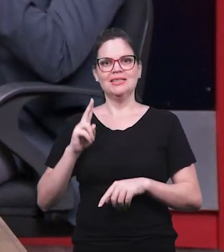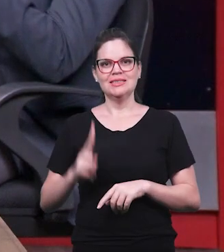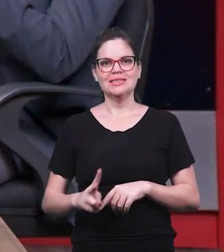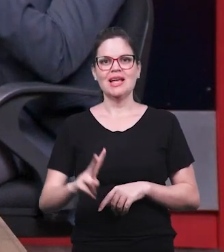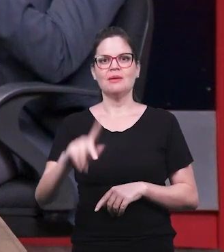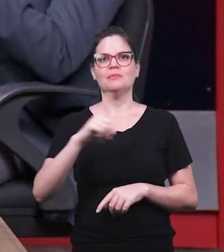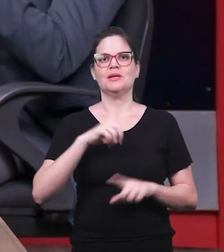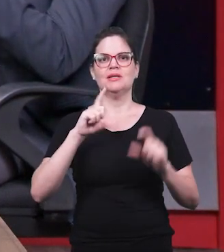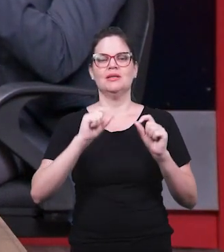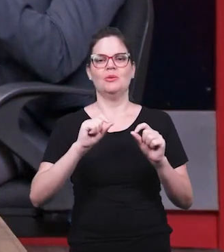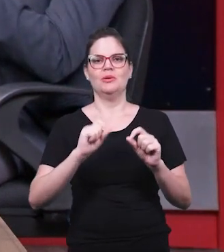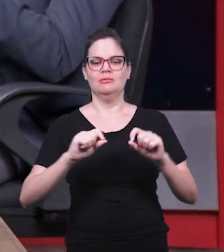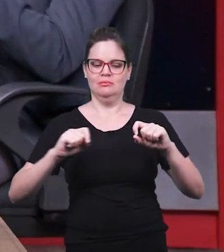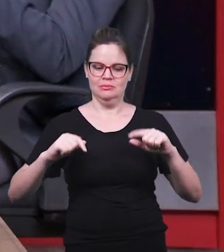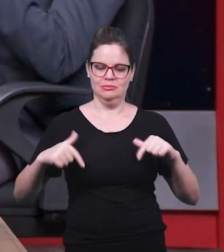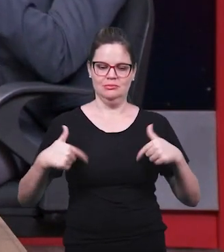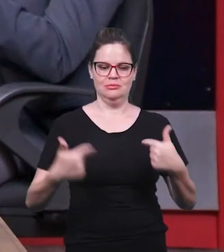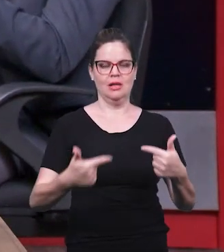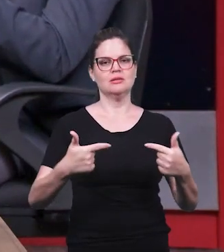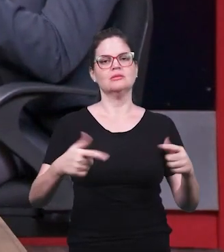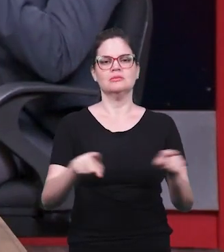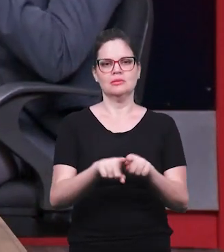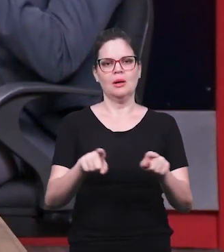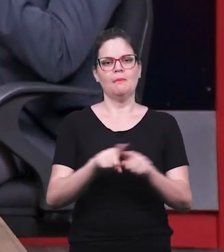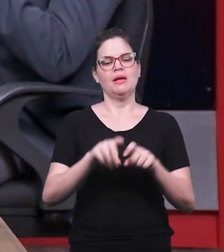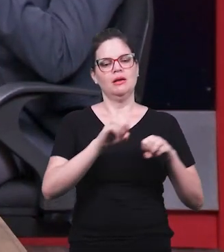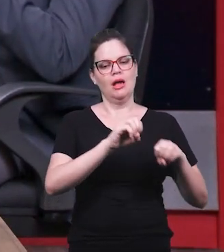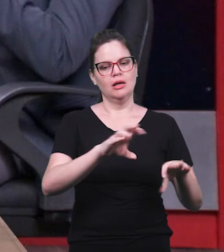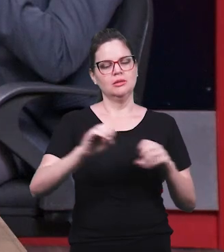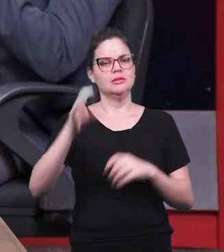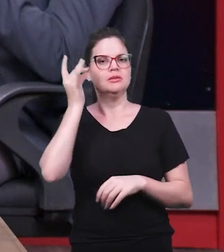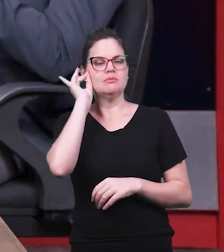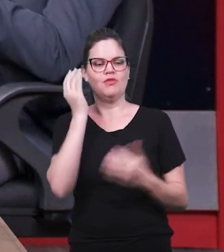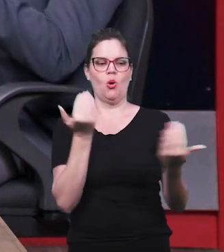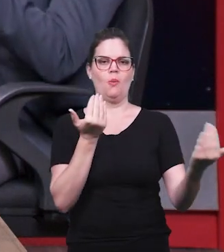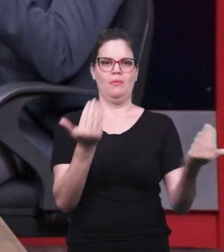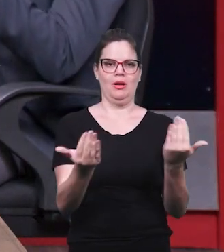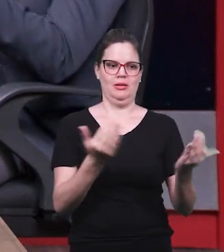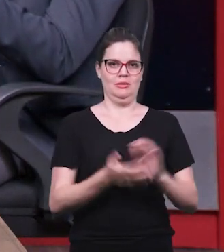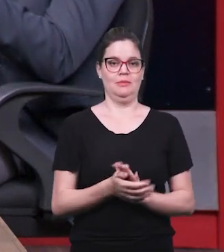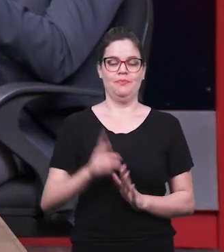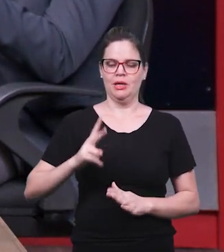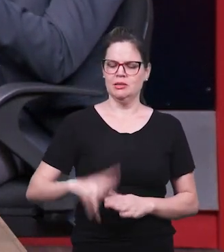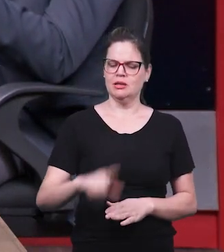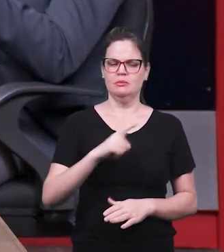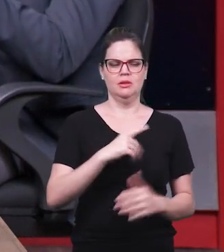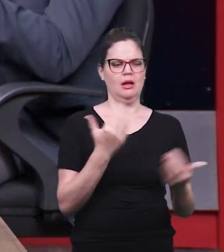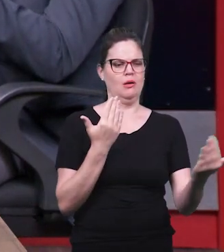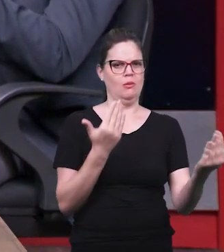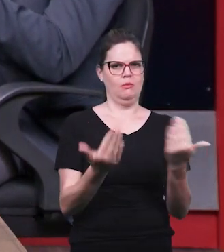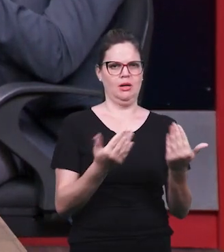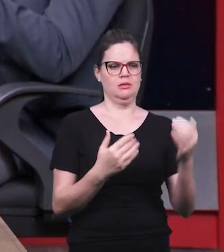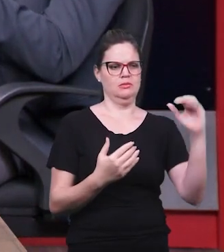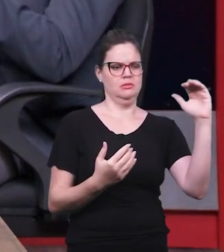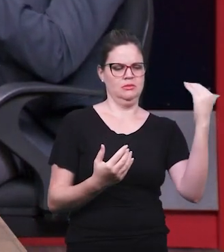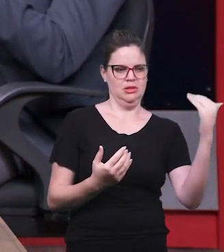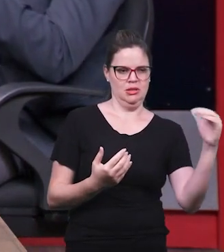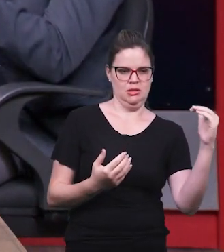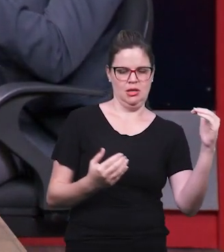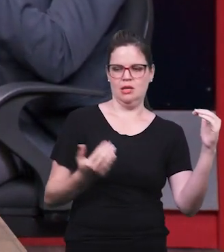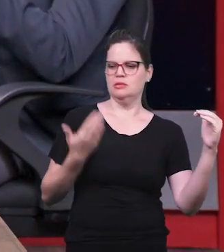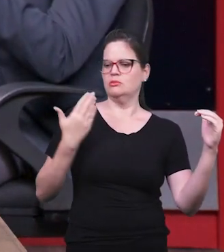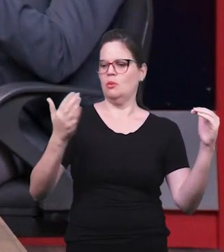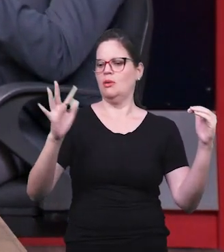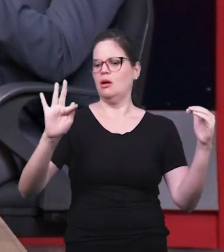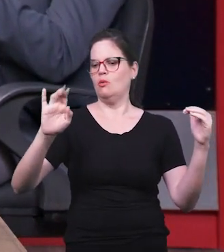sempre fazemos uma aplicação espiritual em cima daquilo. Então sempre há um ensino científico, mas a gente